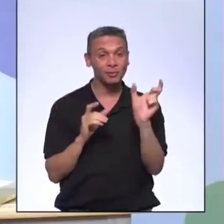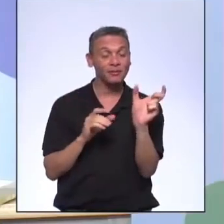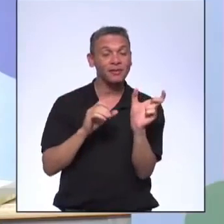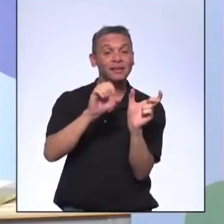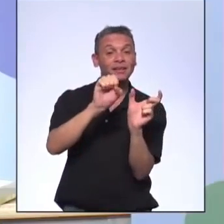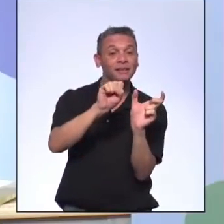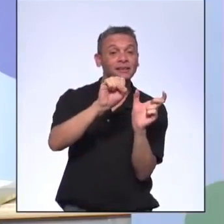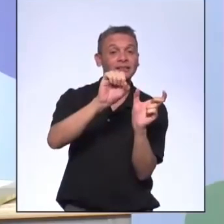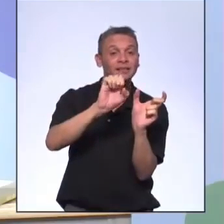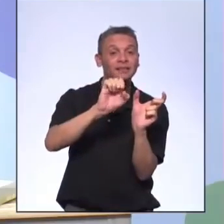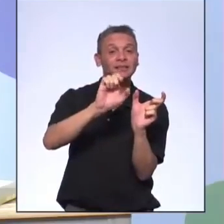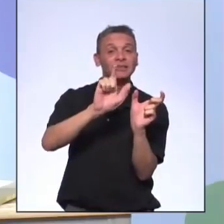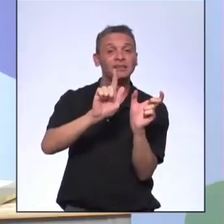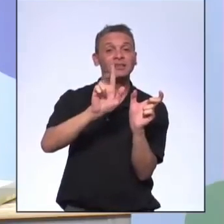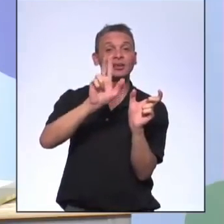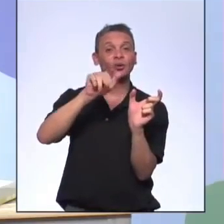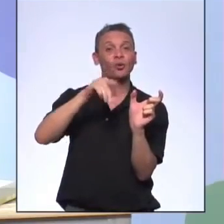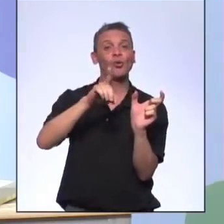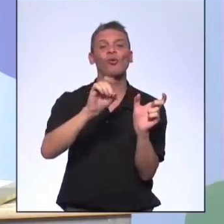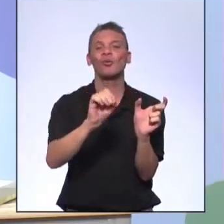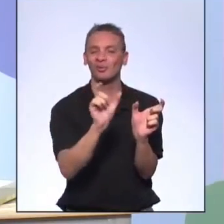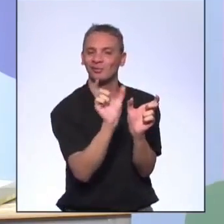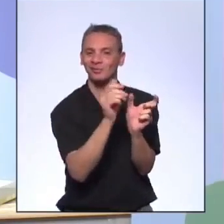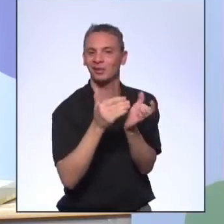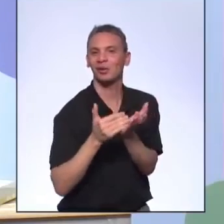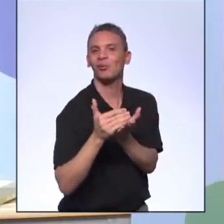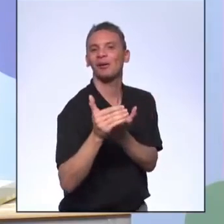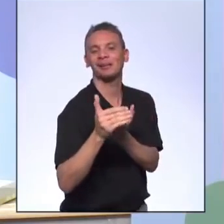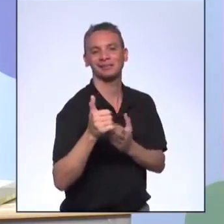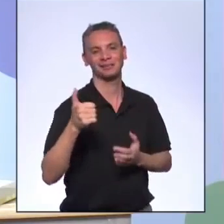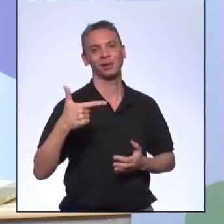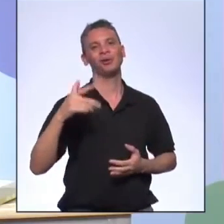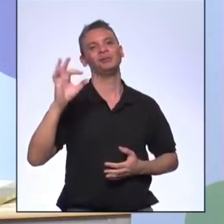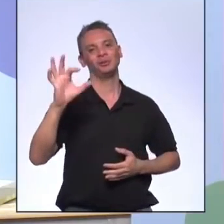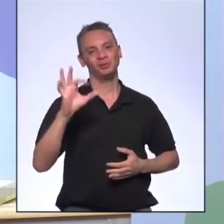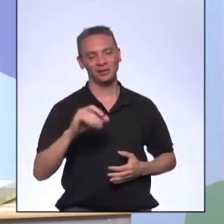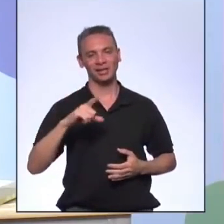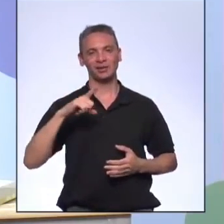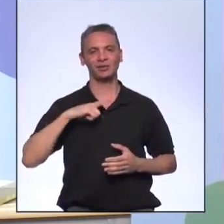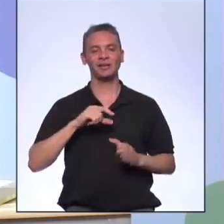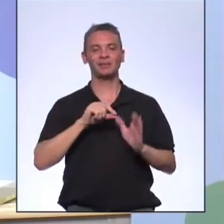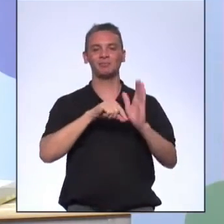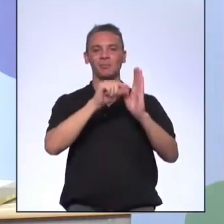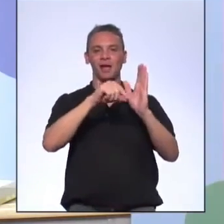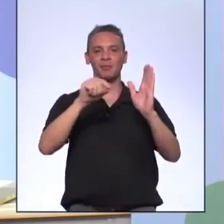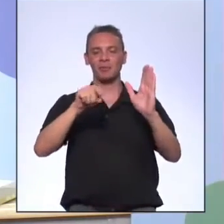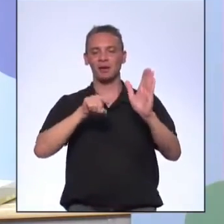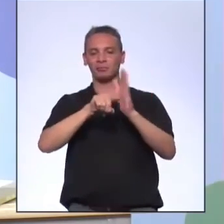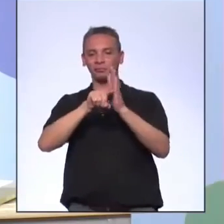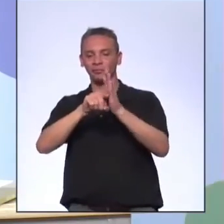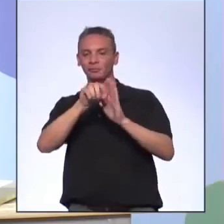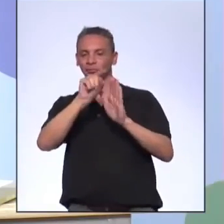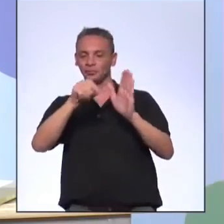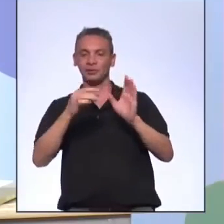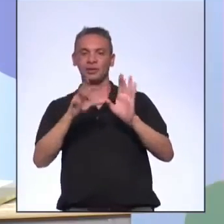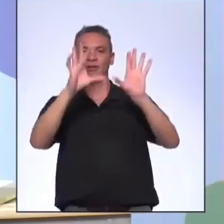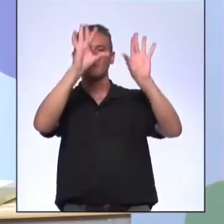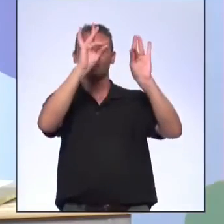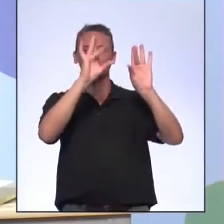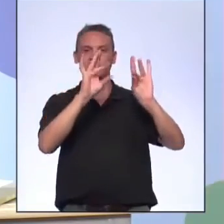do Ministério Público, 12% das unidades. Então, eu tenho aí esses dados assim concretos,